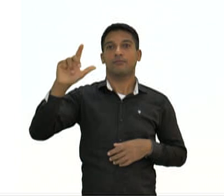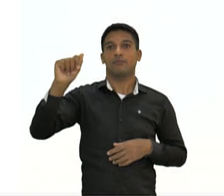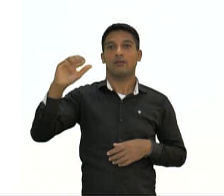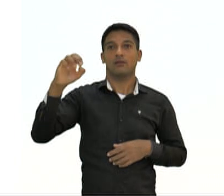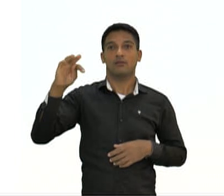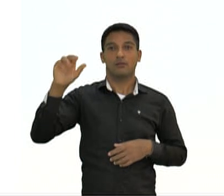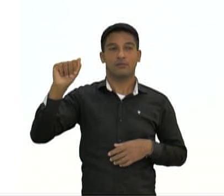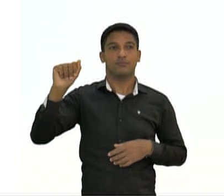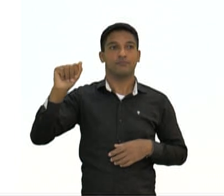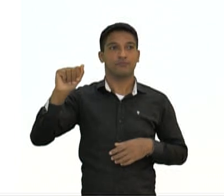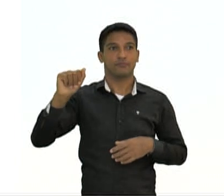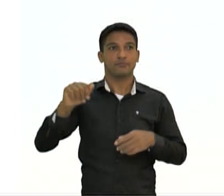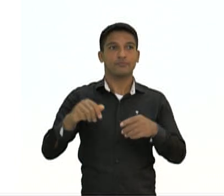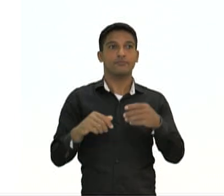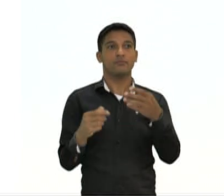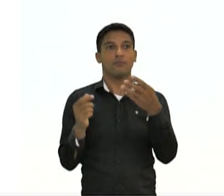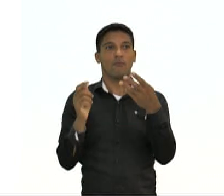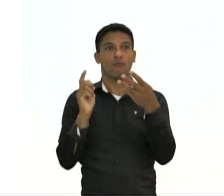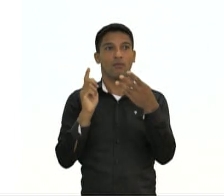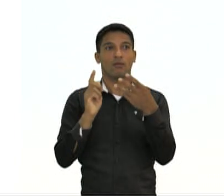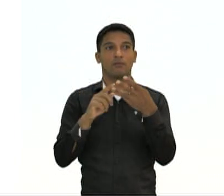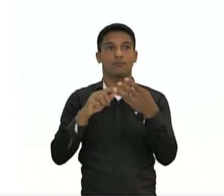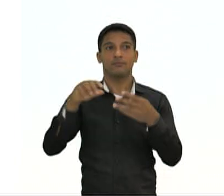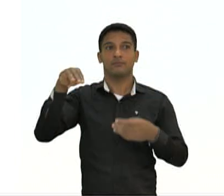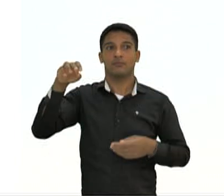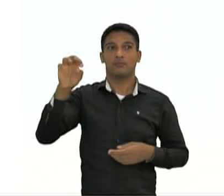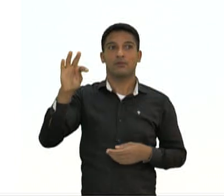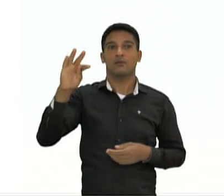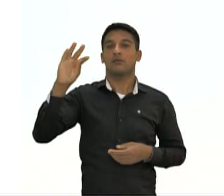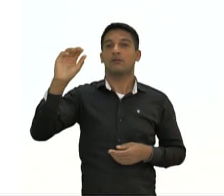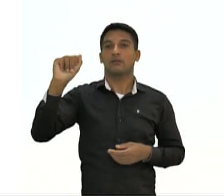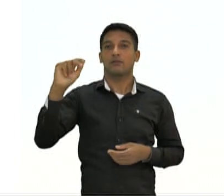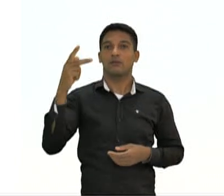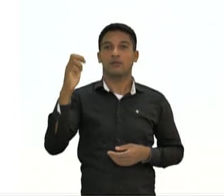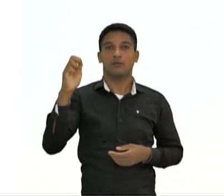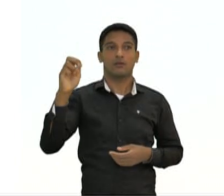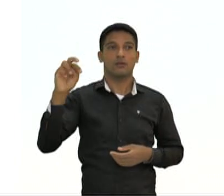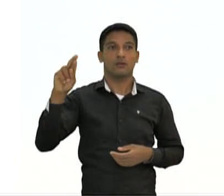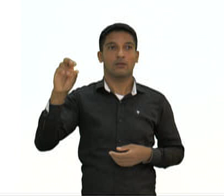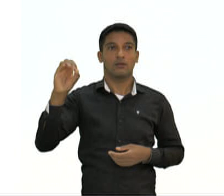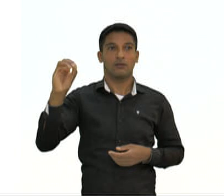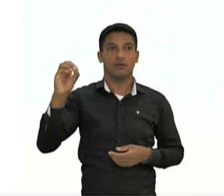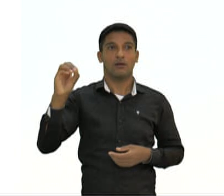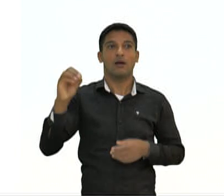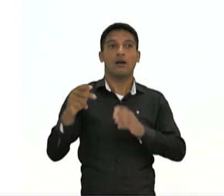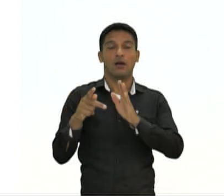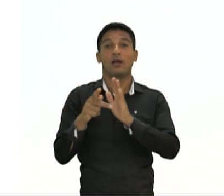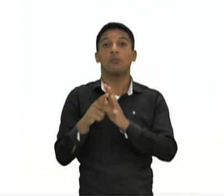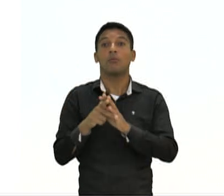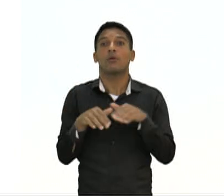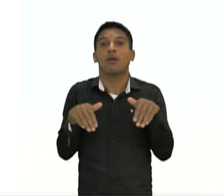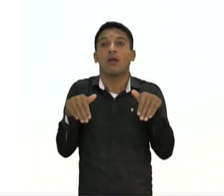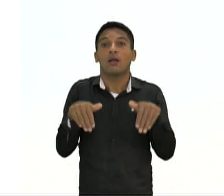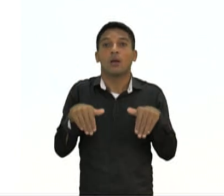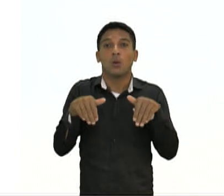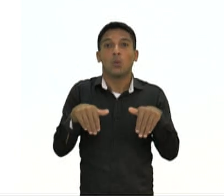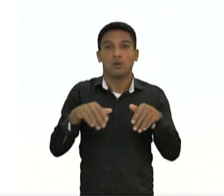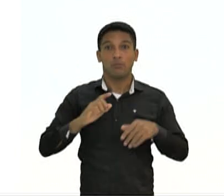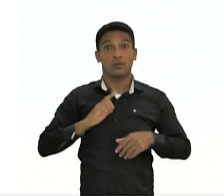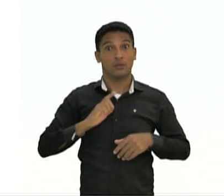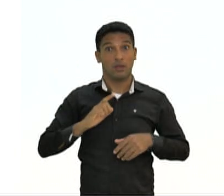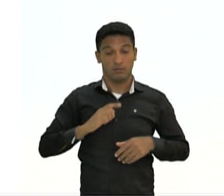música, mamíferos marsupiais, que vão apresentar aquela bolsa como canguru e gambá. E também nós temos